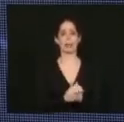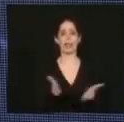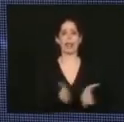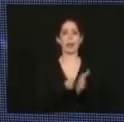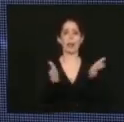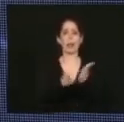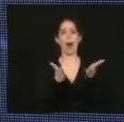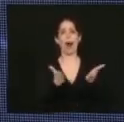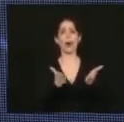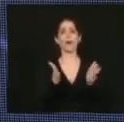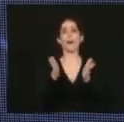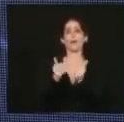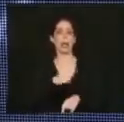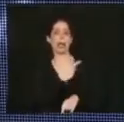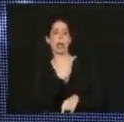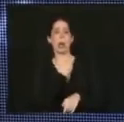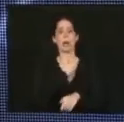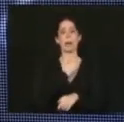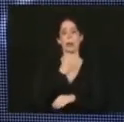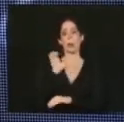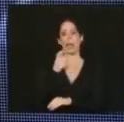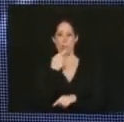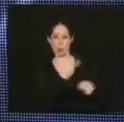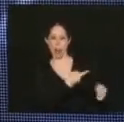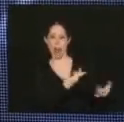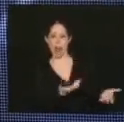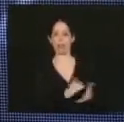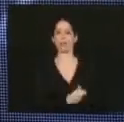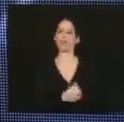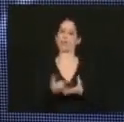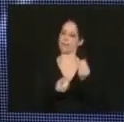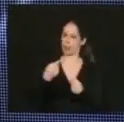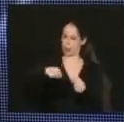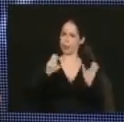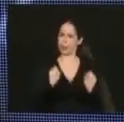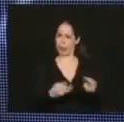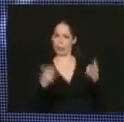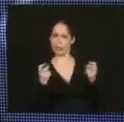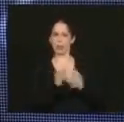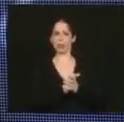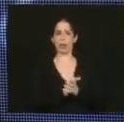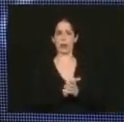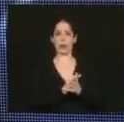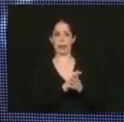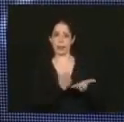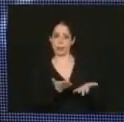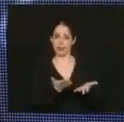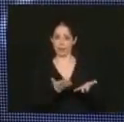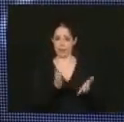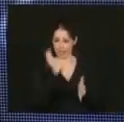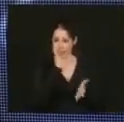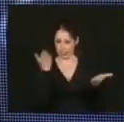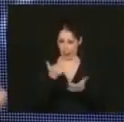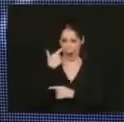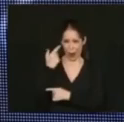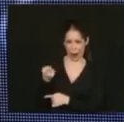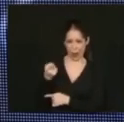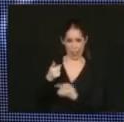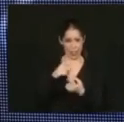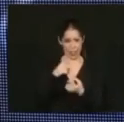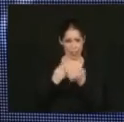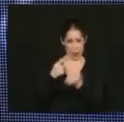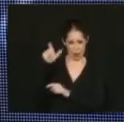de vulnerabilidade Na sinaleira de Porto Alegre como vocês podem perceber em casa tem gente que vem na eleição apenas para